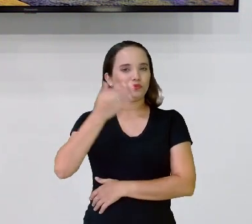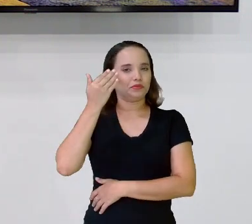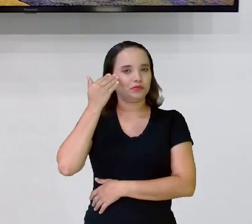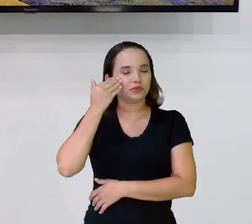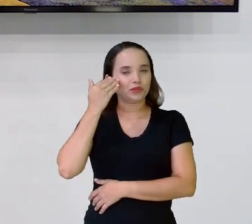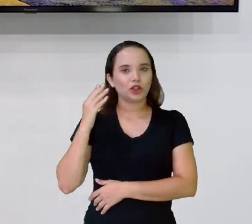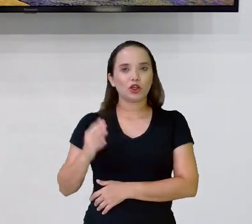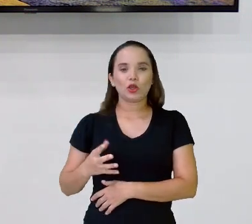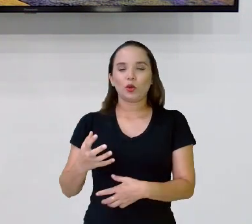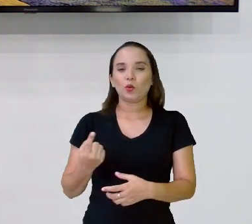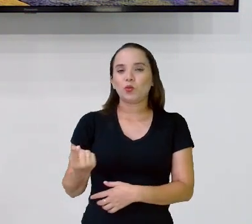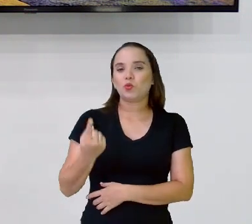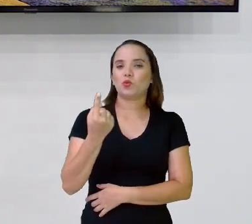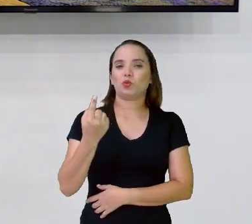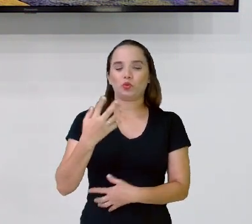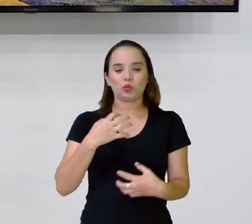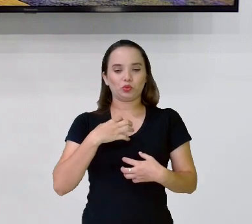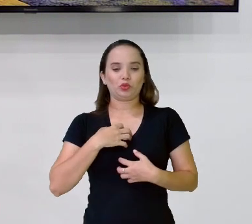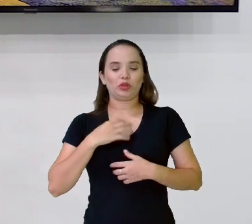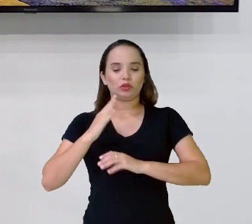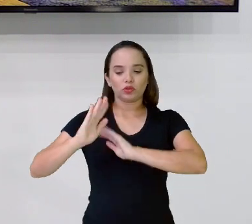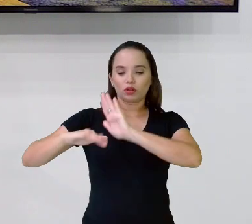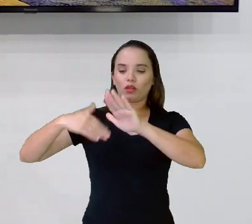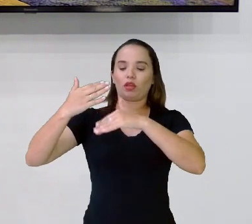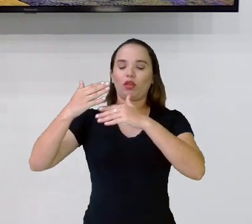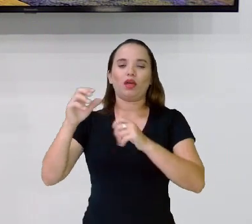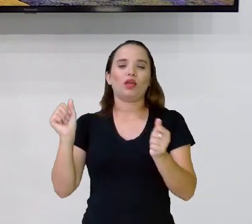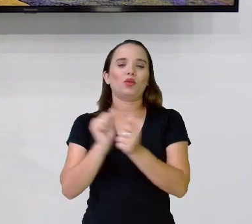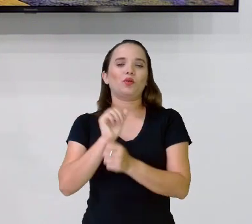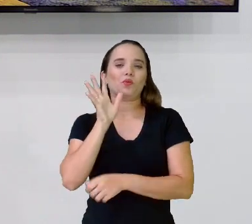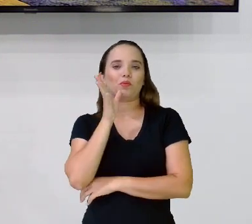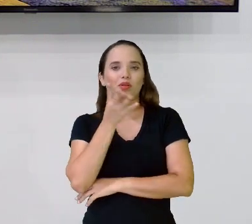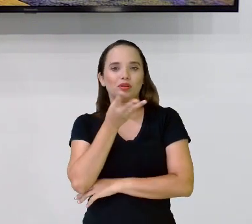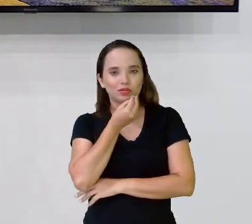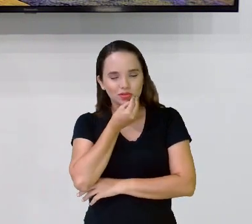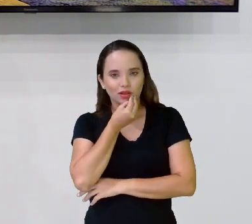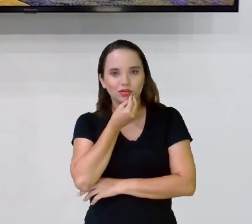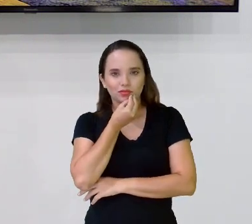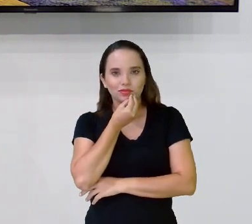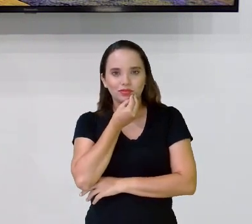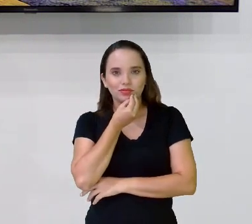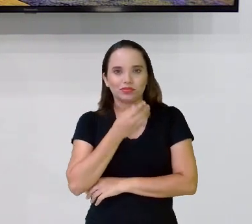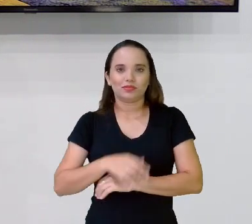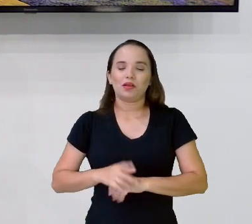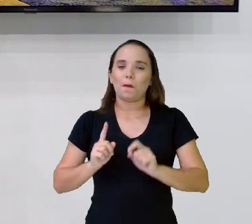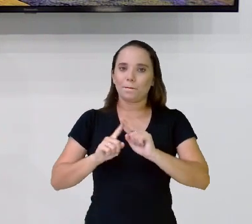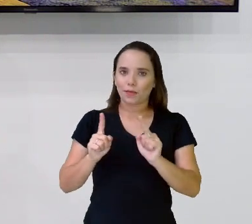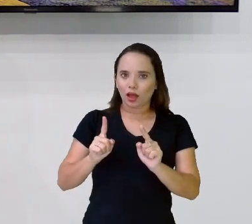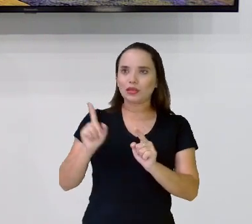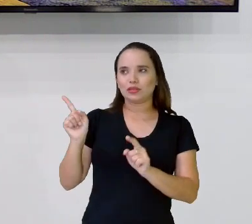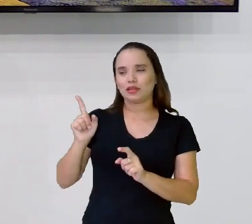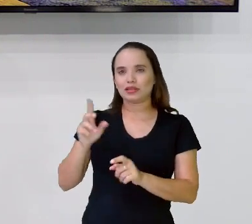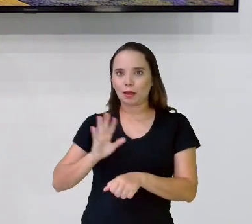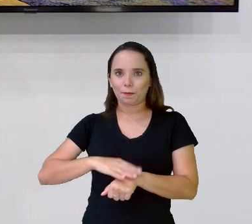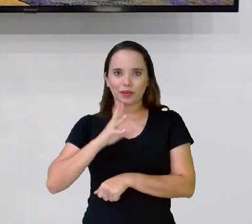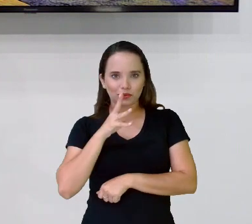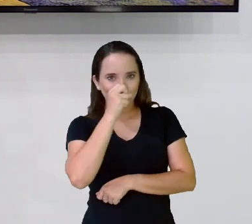né, da gente evoluir é através do aprendizado, né, uma das, mas a gente sabe que essa é a mais potente, né? A gente